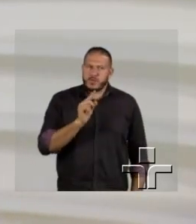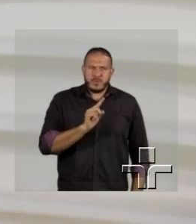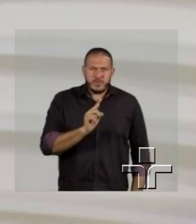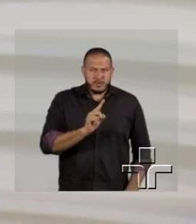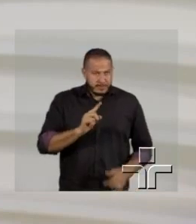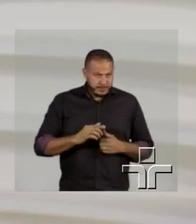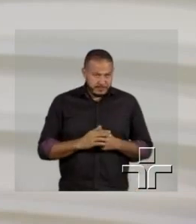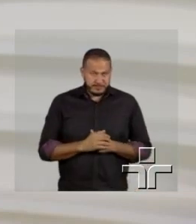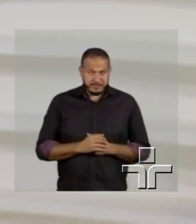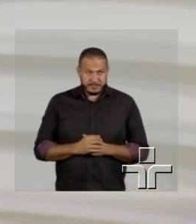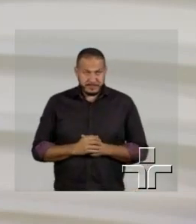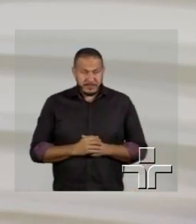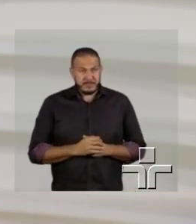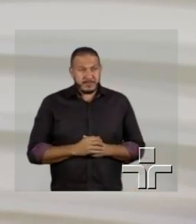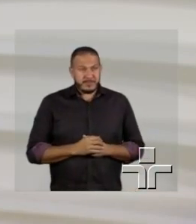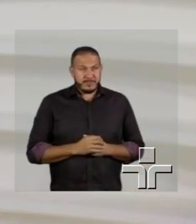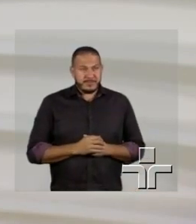via